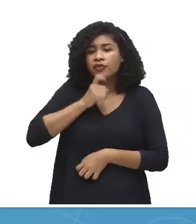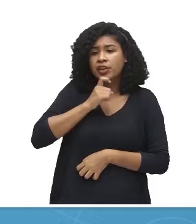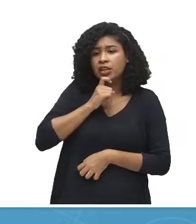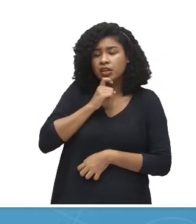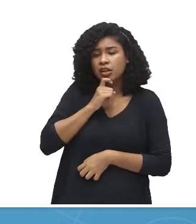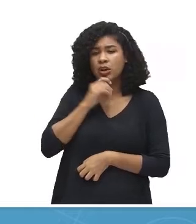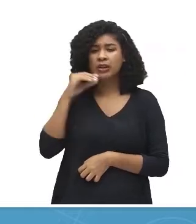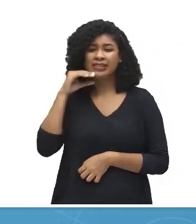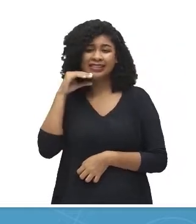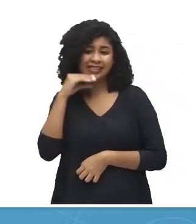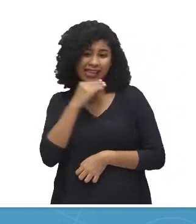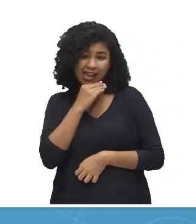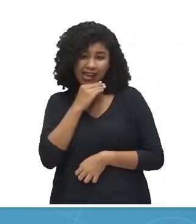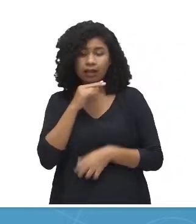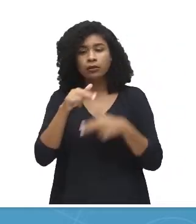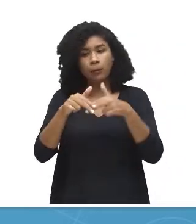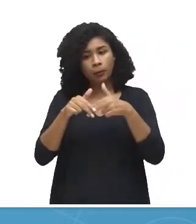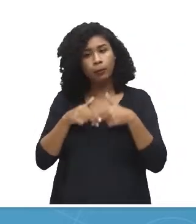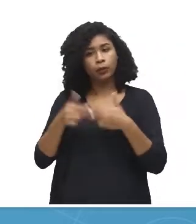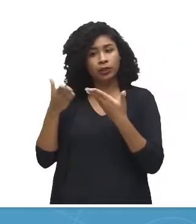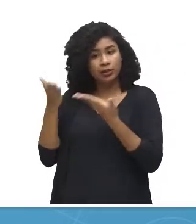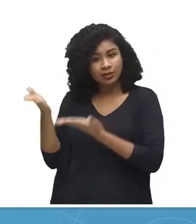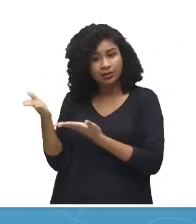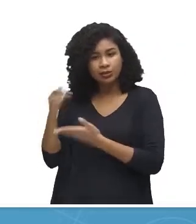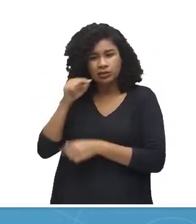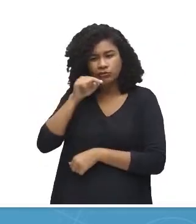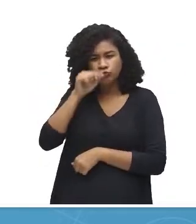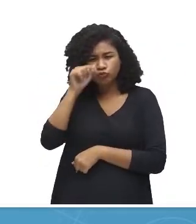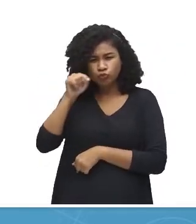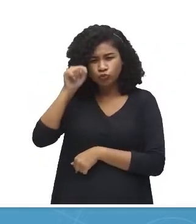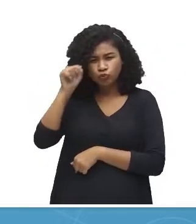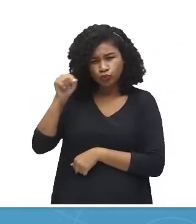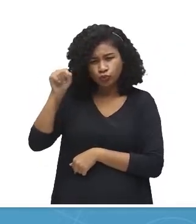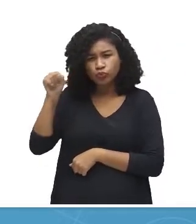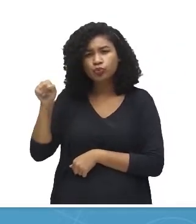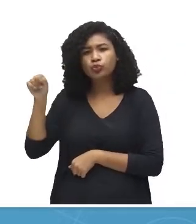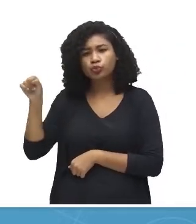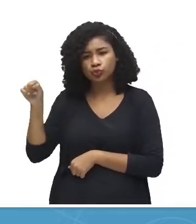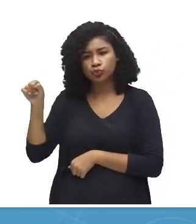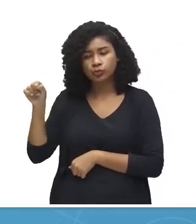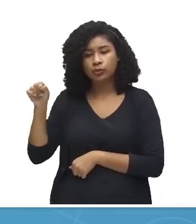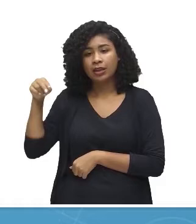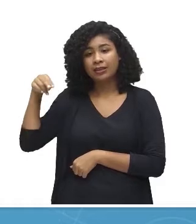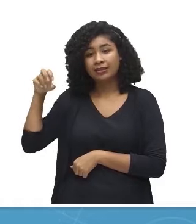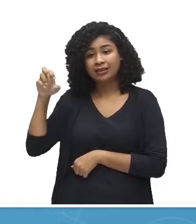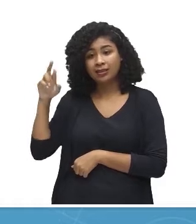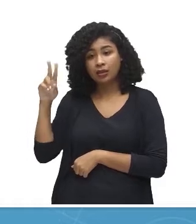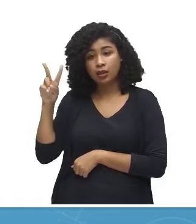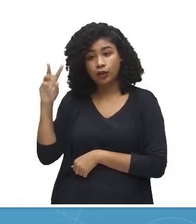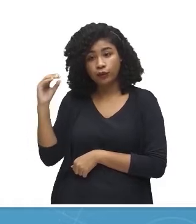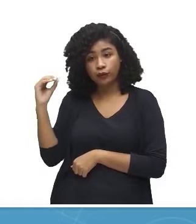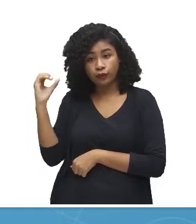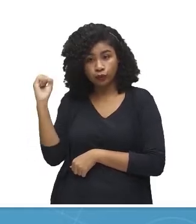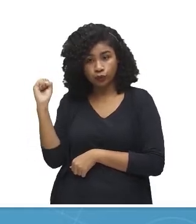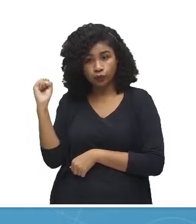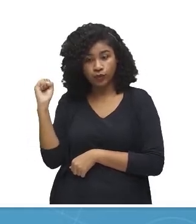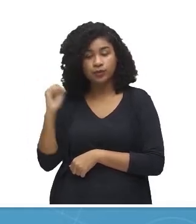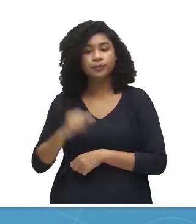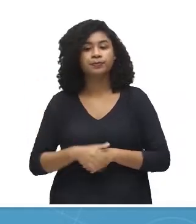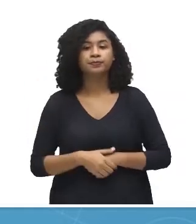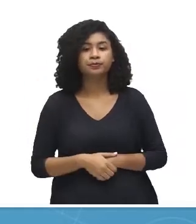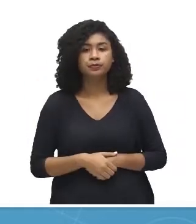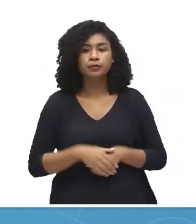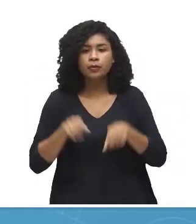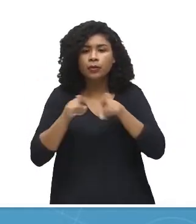Então, a gente sente por conta das terminações nervosas que estão bem ligadinhas aqui ao nosso tecido epitelial, tá? E aqui,